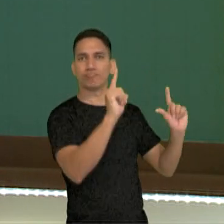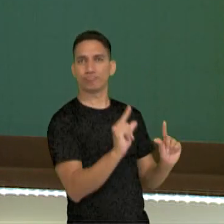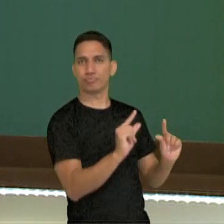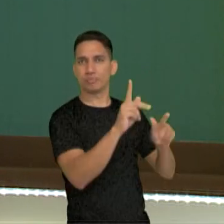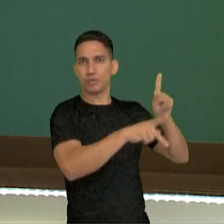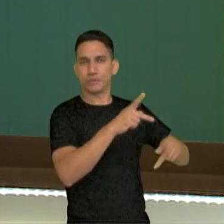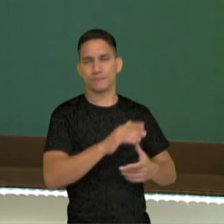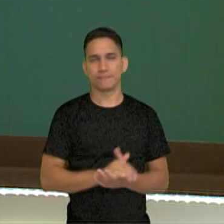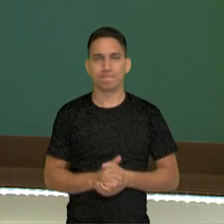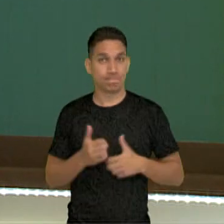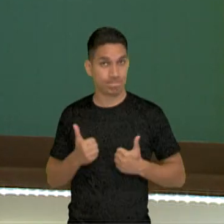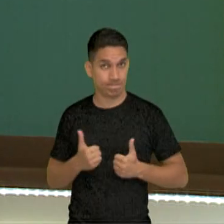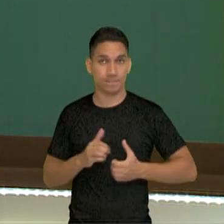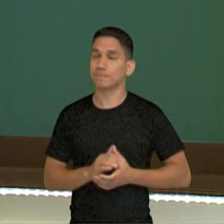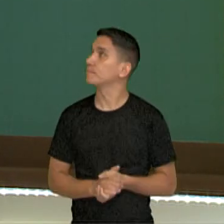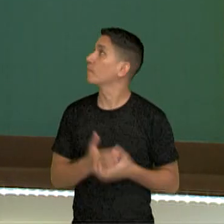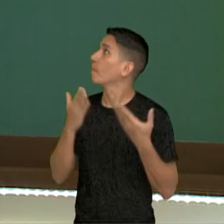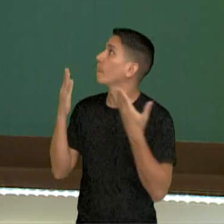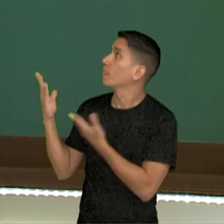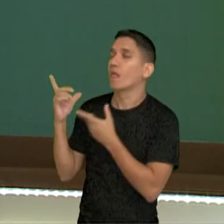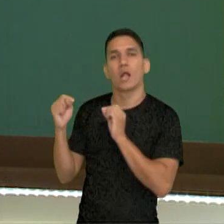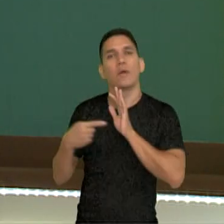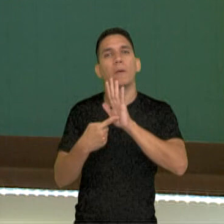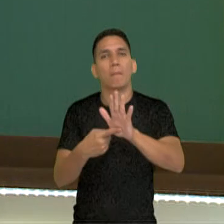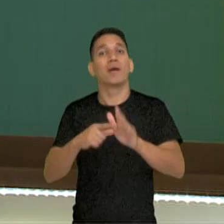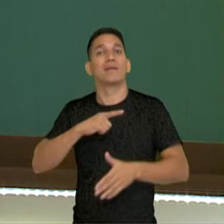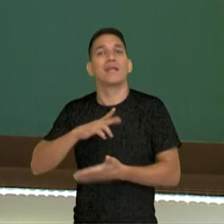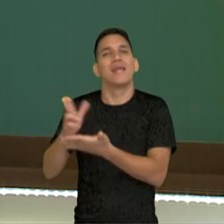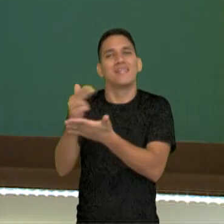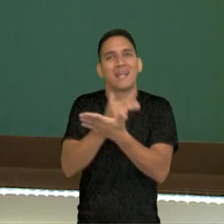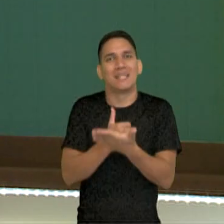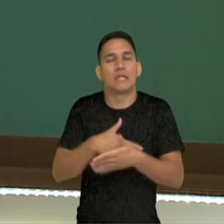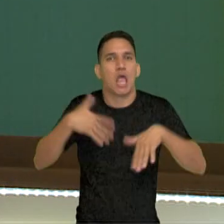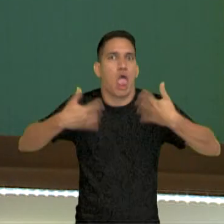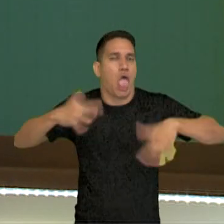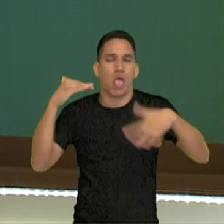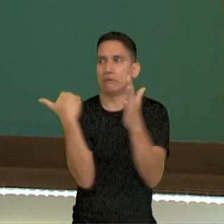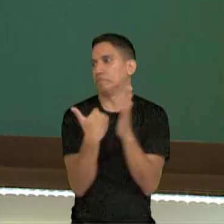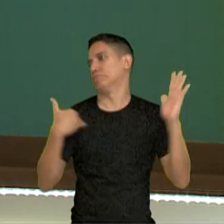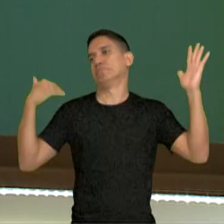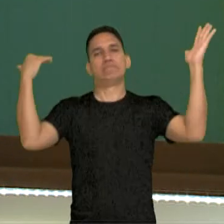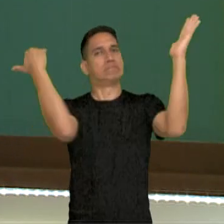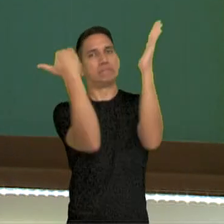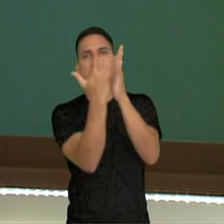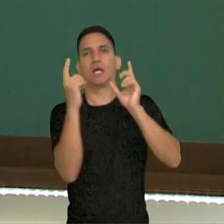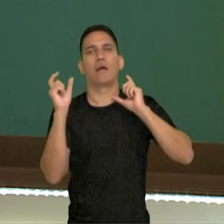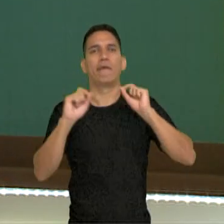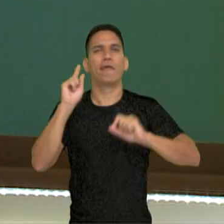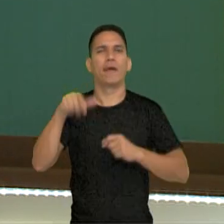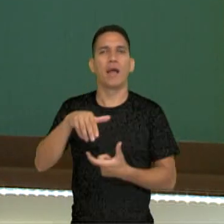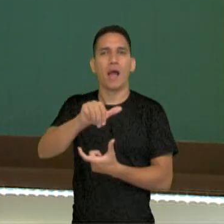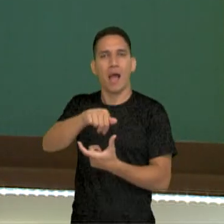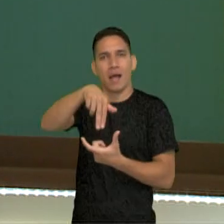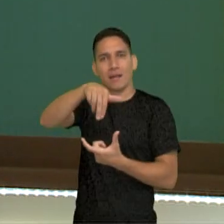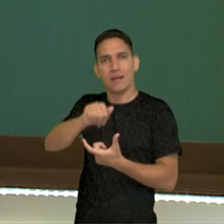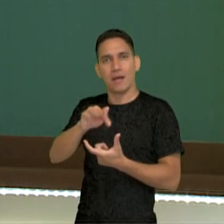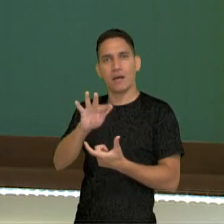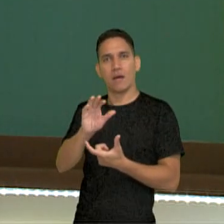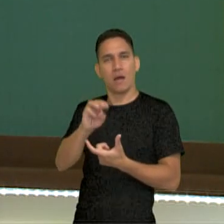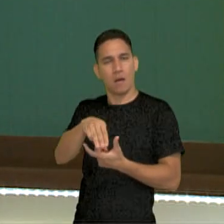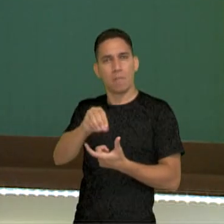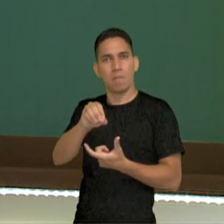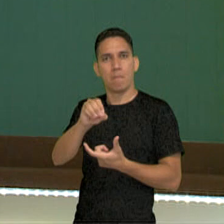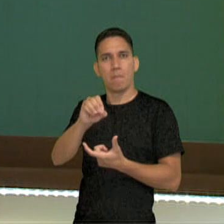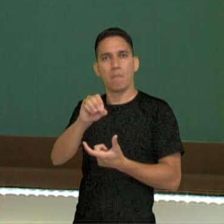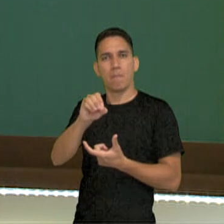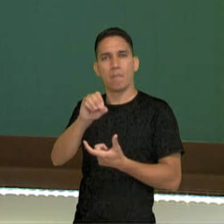certo? E aí nós temos ali um mapa de exagero, que a gente chama de anamorfose, né? Aqui é o número